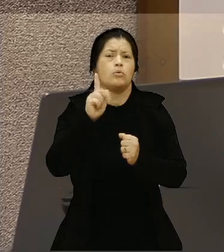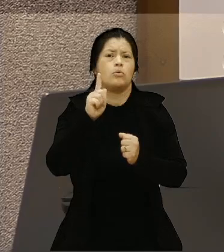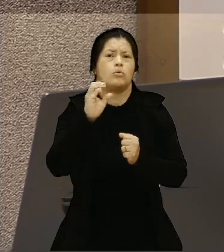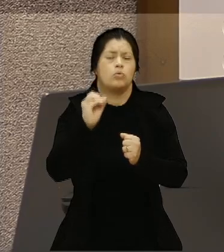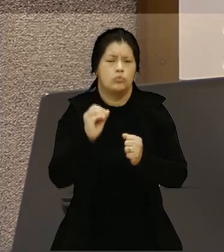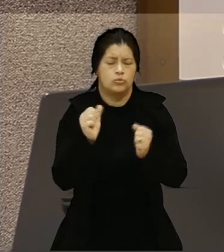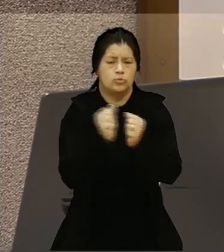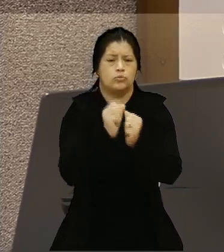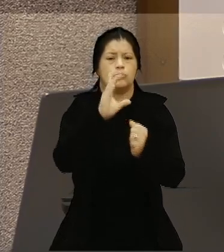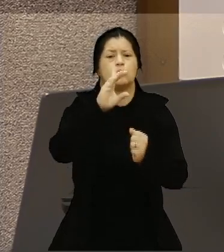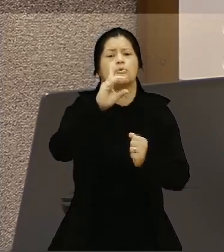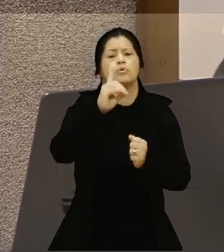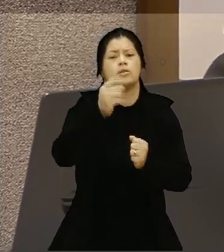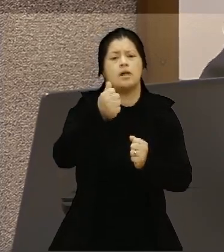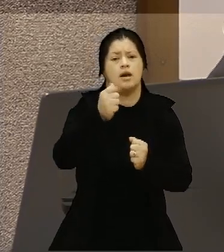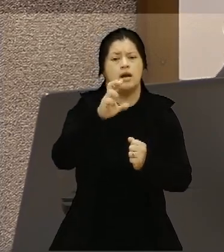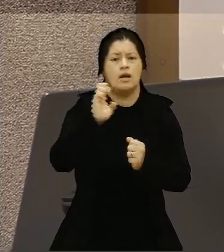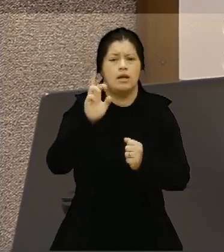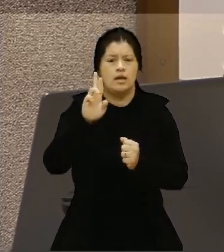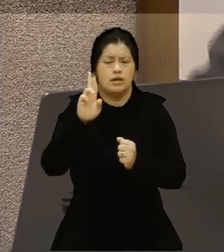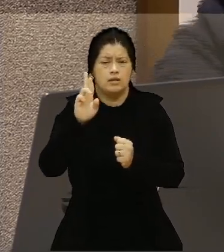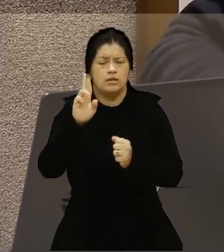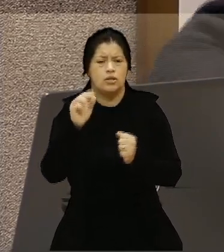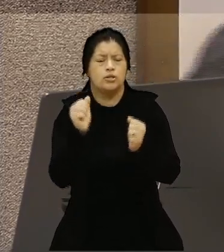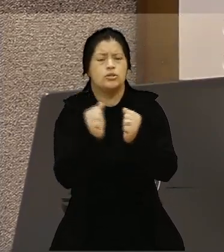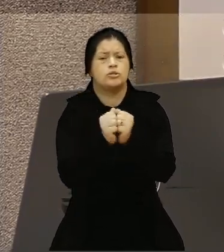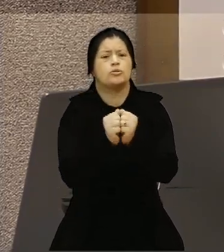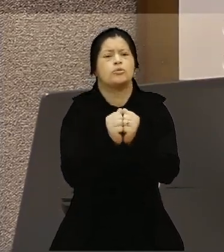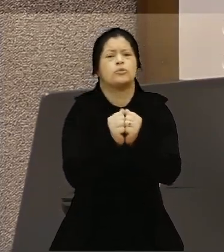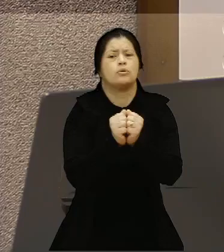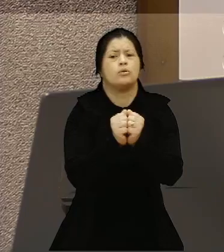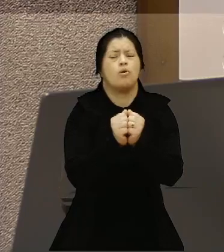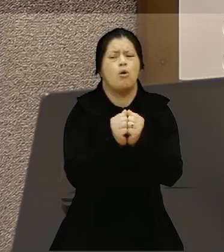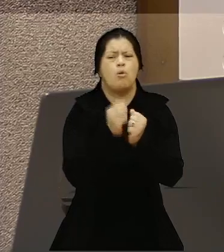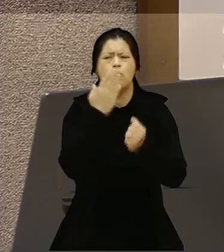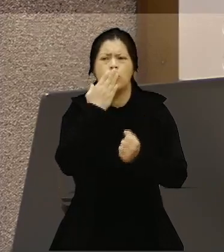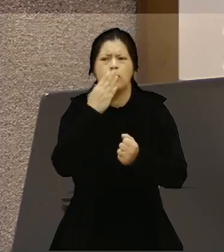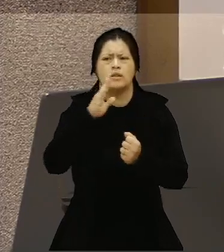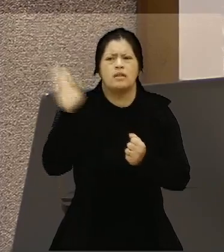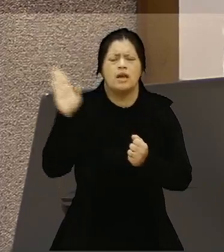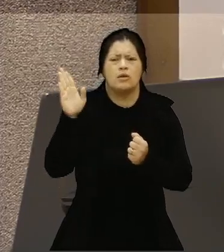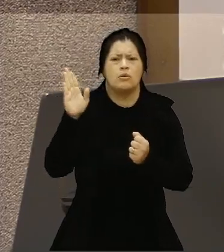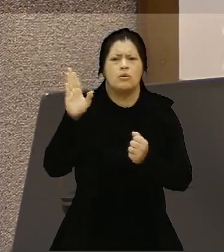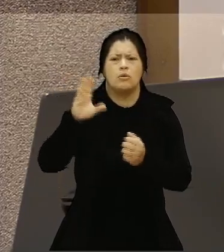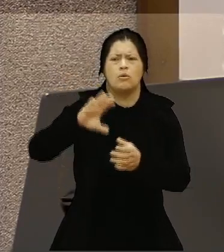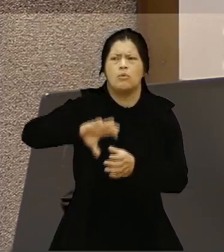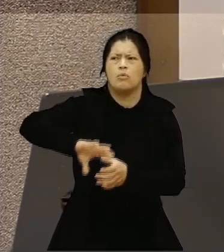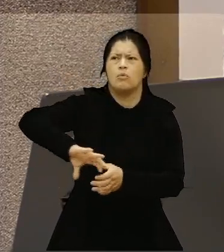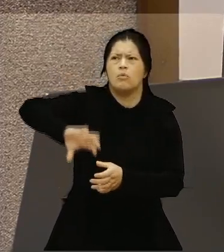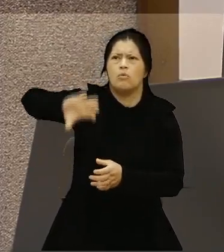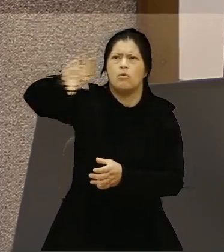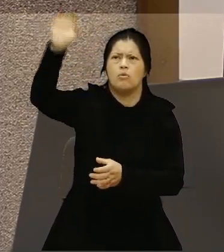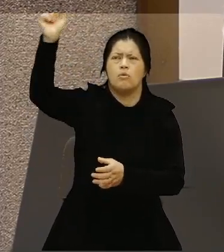Dyer, junto com o Sucela e companhia. Nos prometeram que o Pardal ali